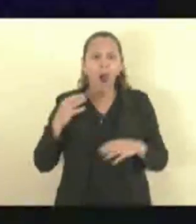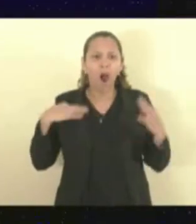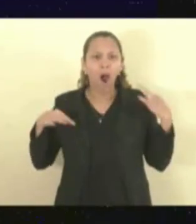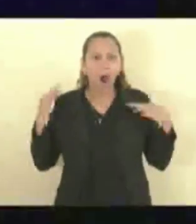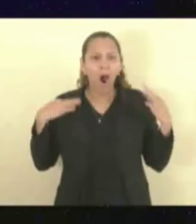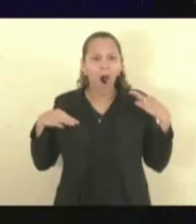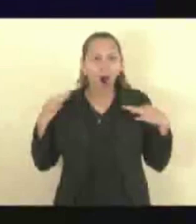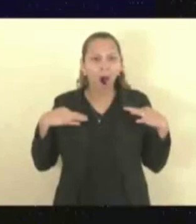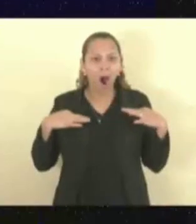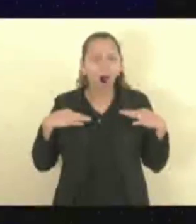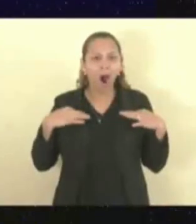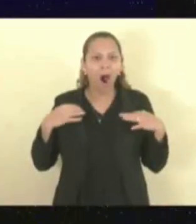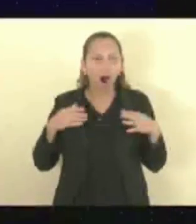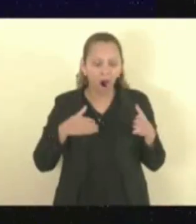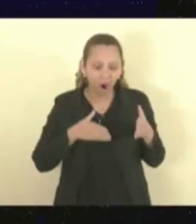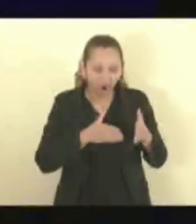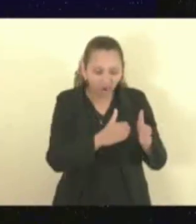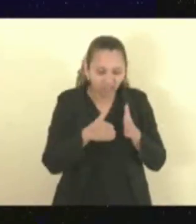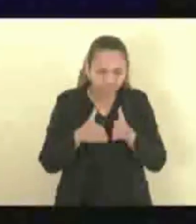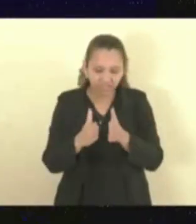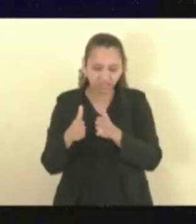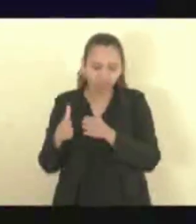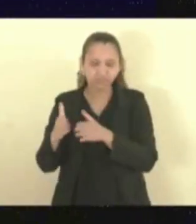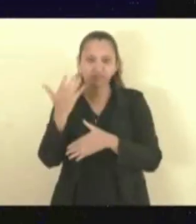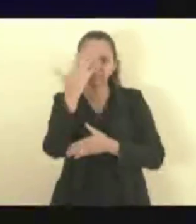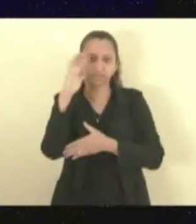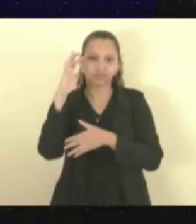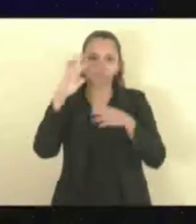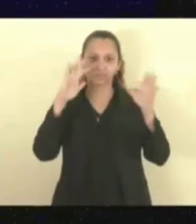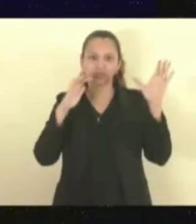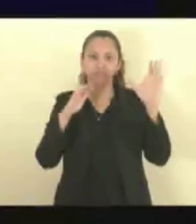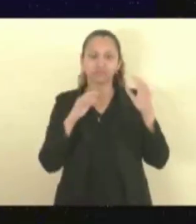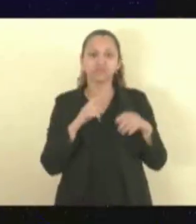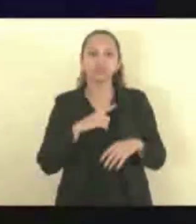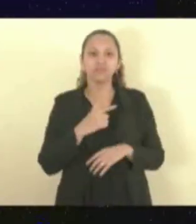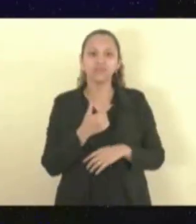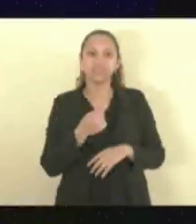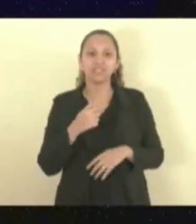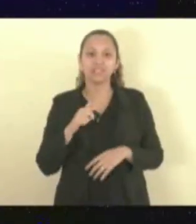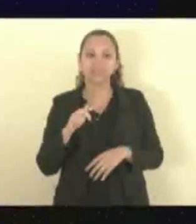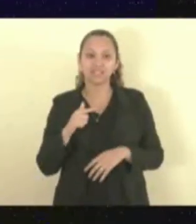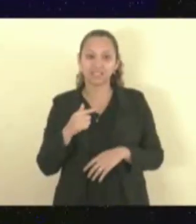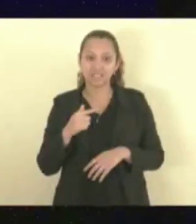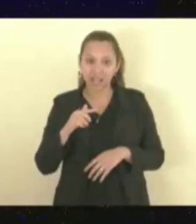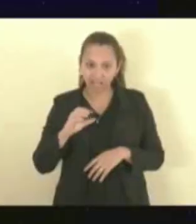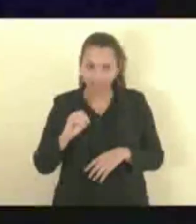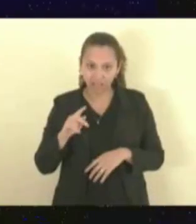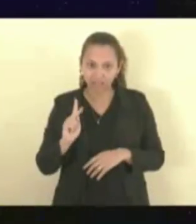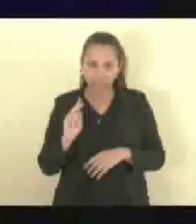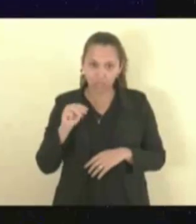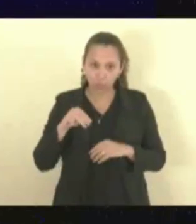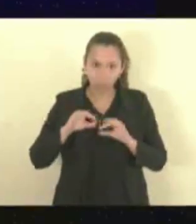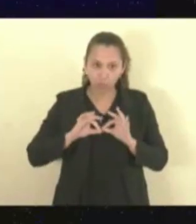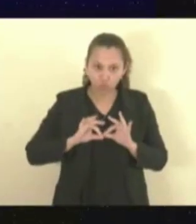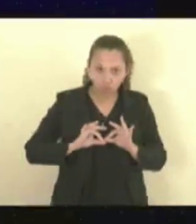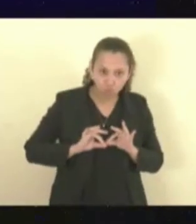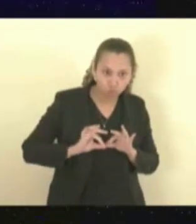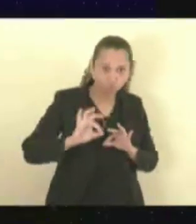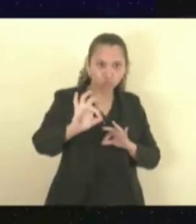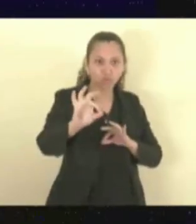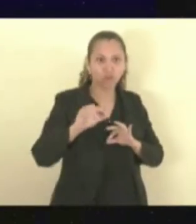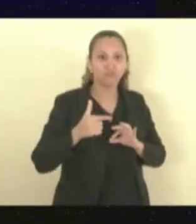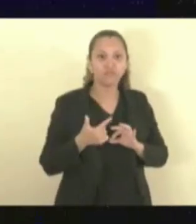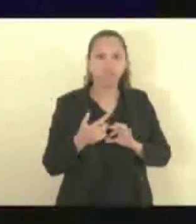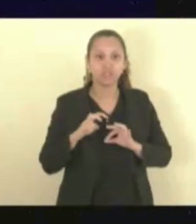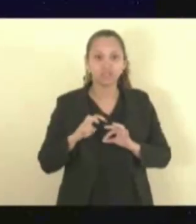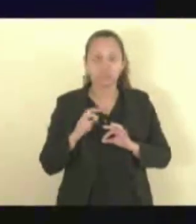das trilhas mais famosas do mundo, né, que tem 70 quilômetros de comprimento. de extensão, 25 pessoas